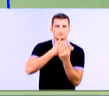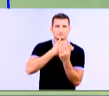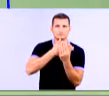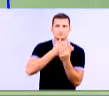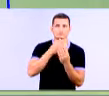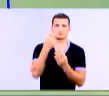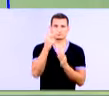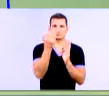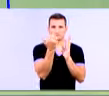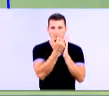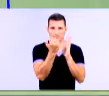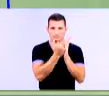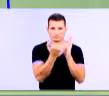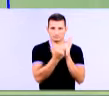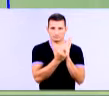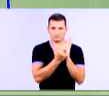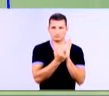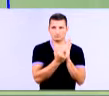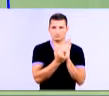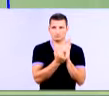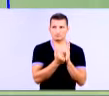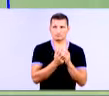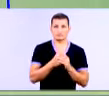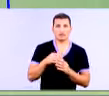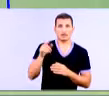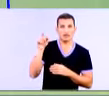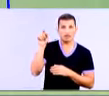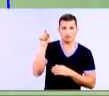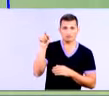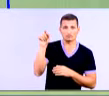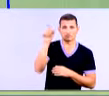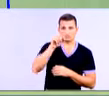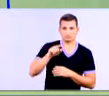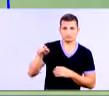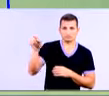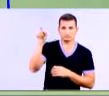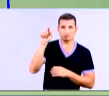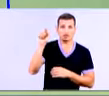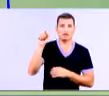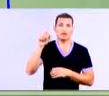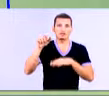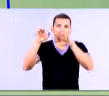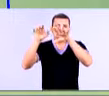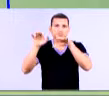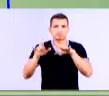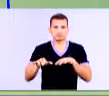Do seu programa. E aqui, gente, é onde nós vamos escrever o nosso código.